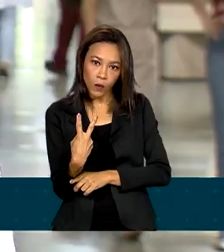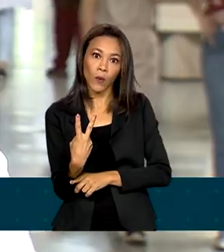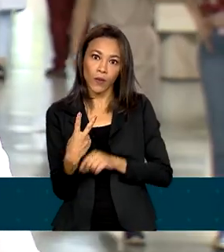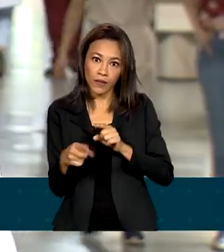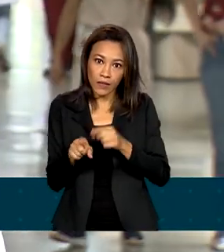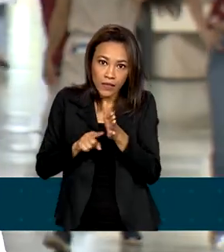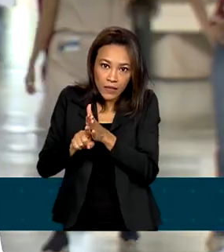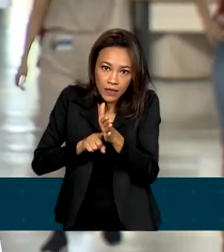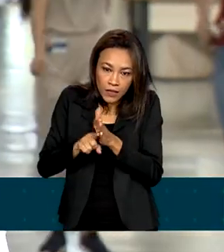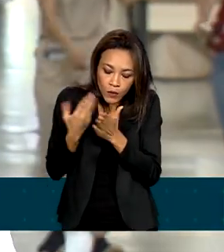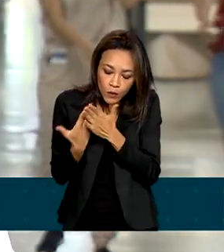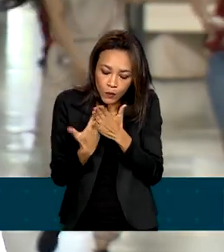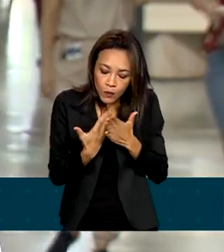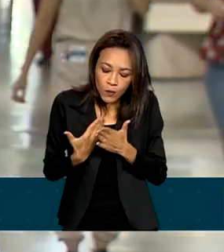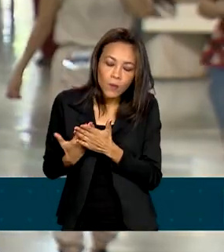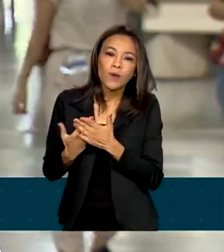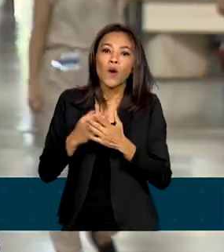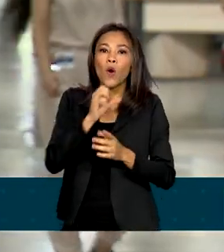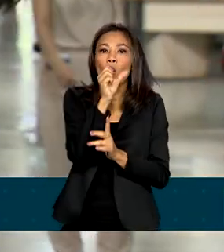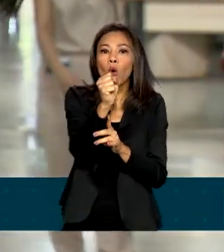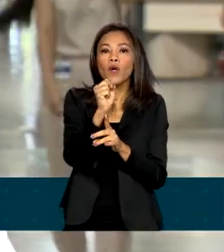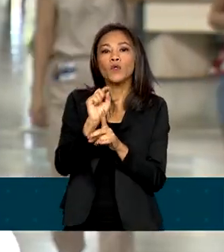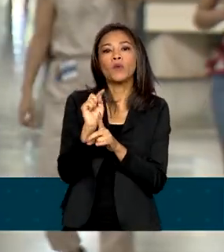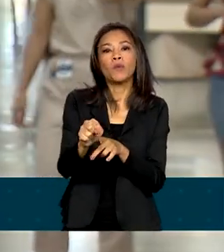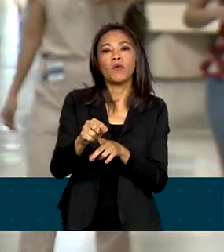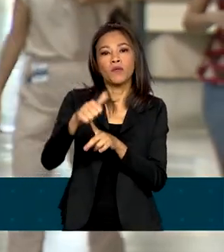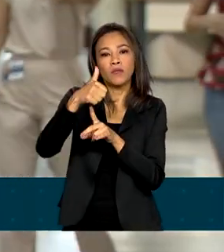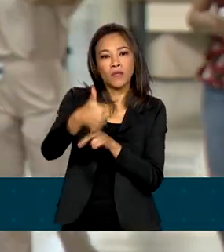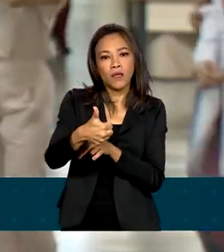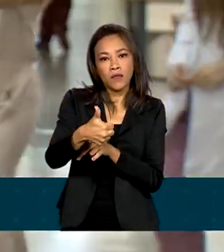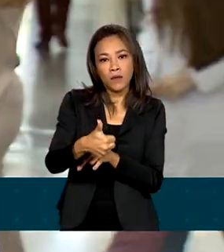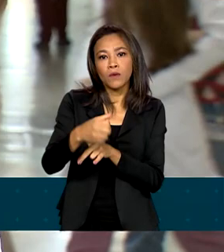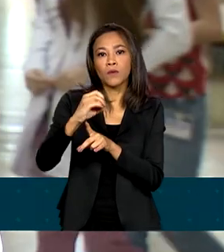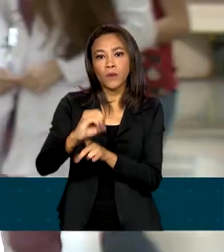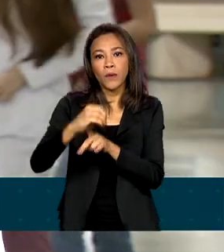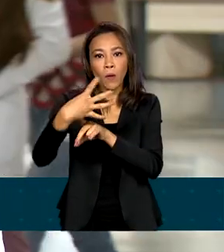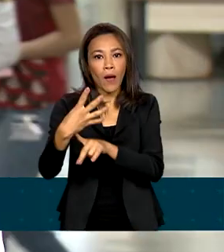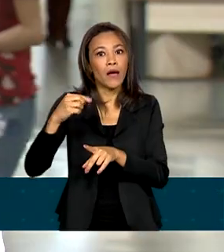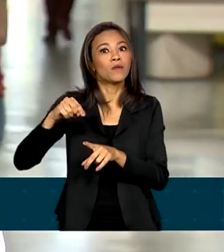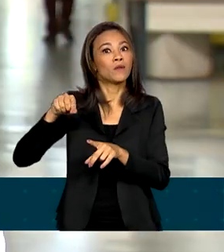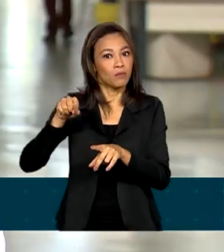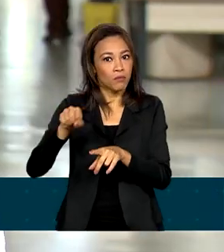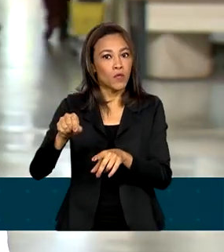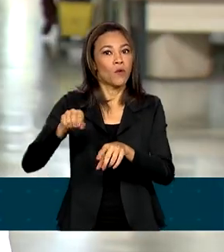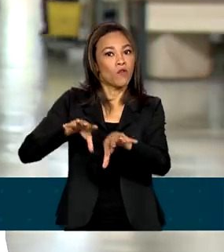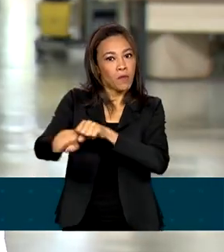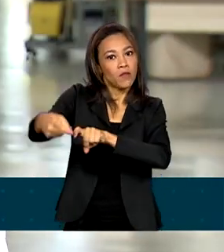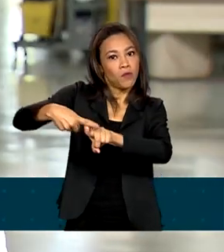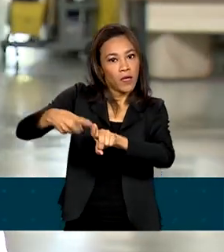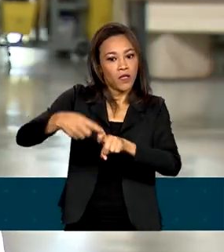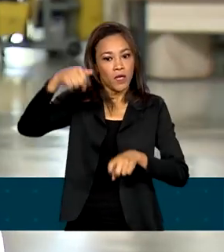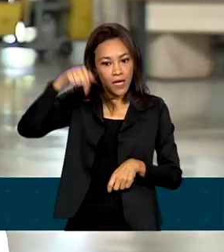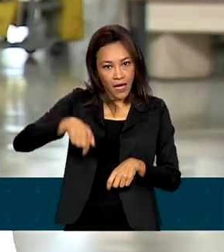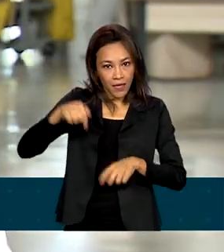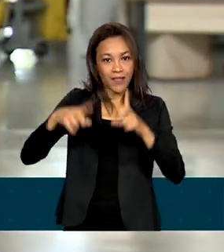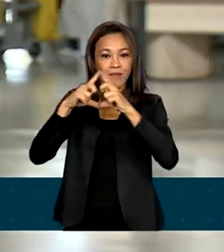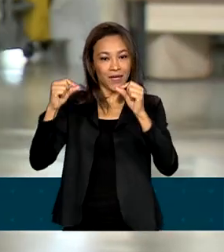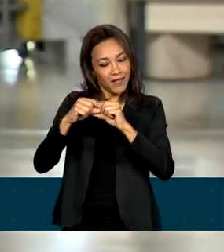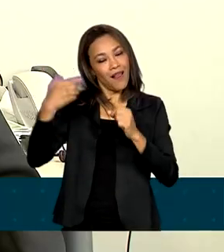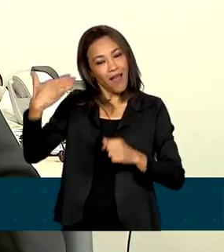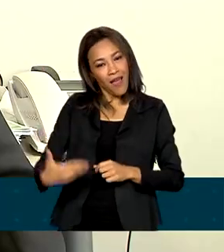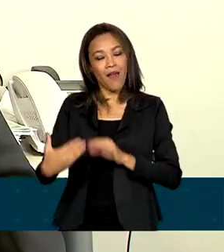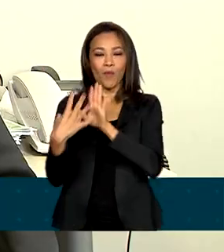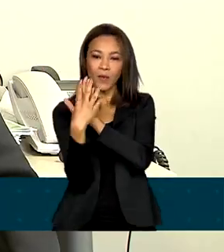médica, especializando 8.104 médicos. E o Hospital Universitário de Brasília é um